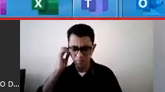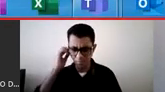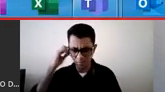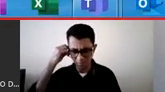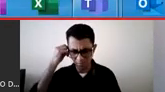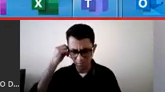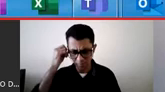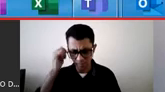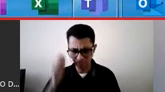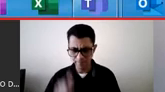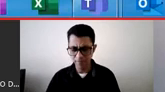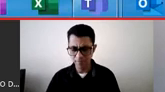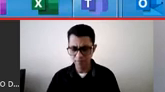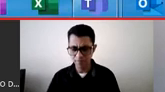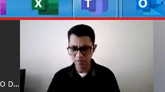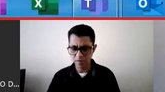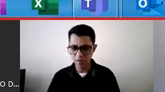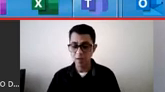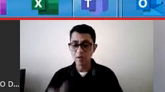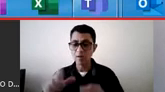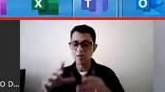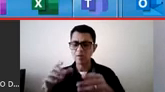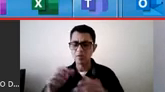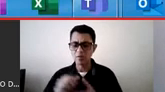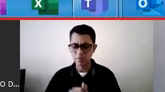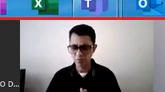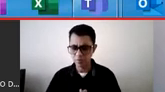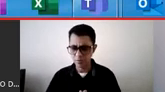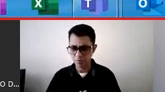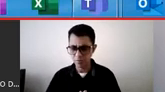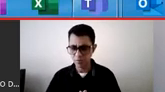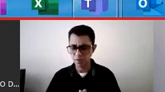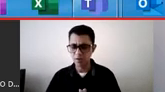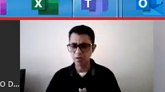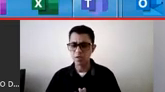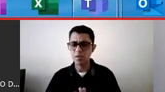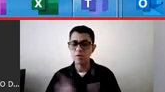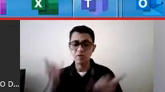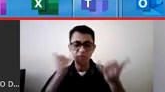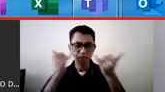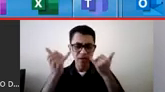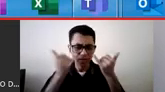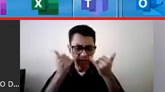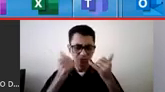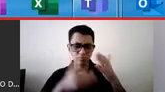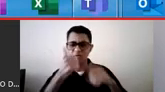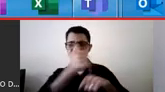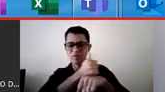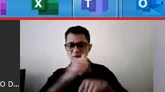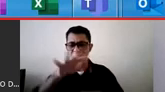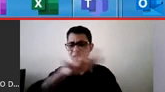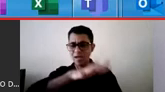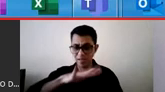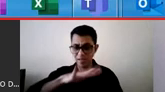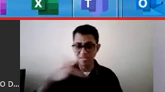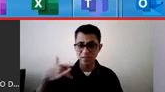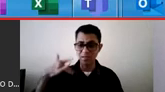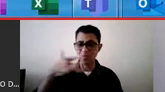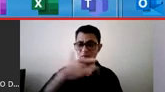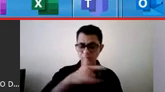né? É, como você falou, baseados pelos cientistas, profissionais realmente da área